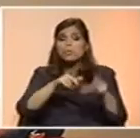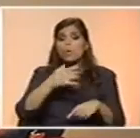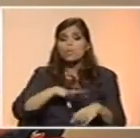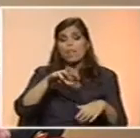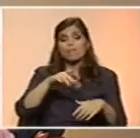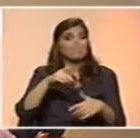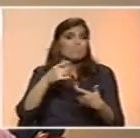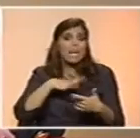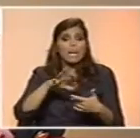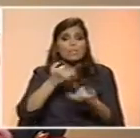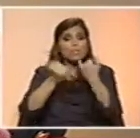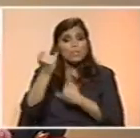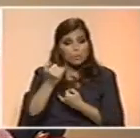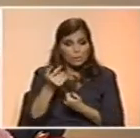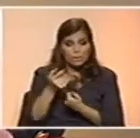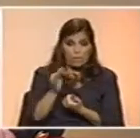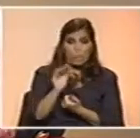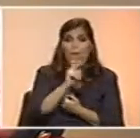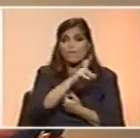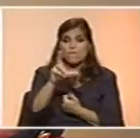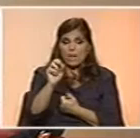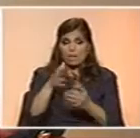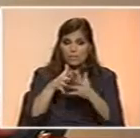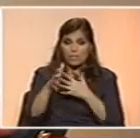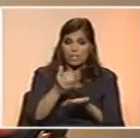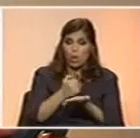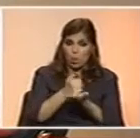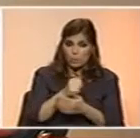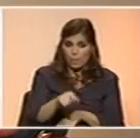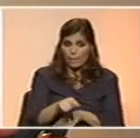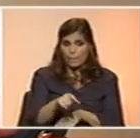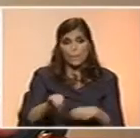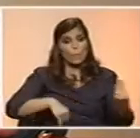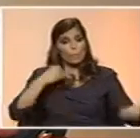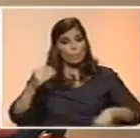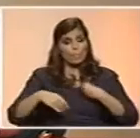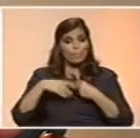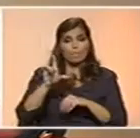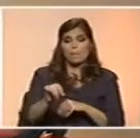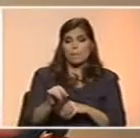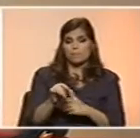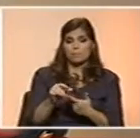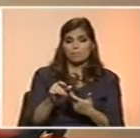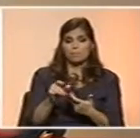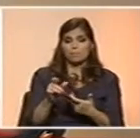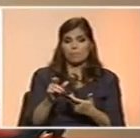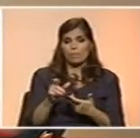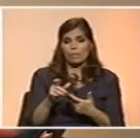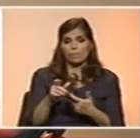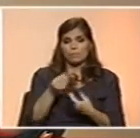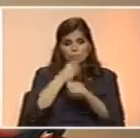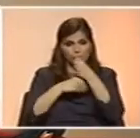esse ferro através dos vegetais. Preocupam-se também com o